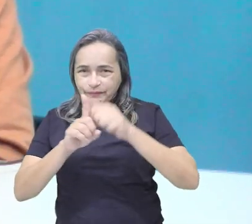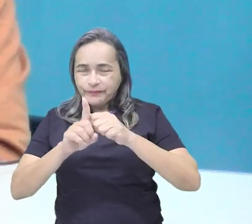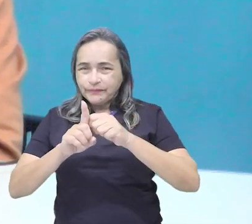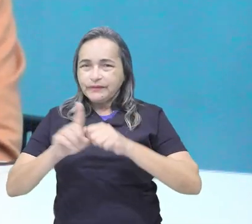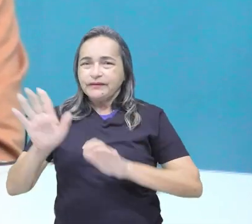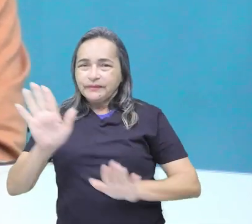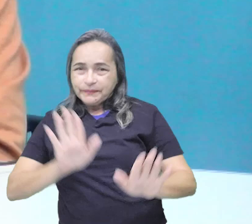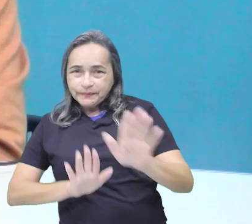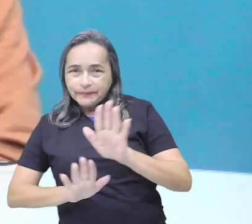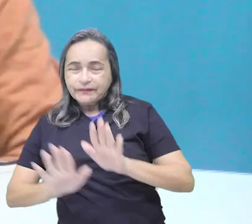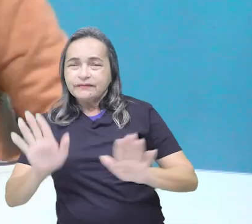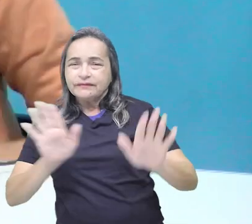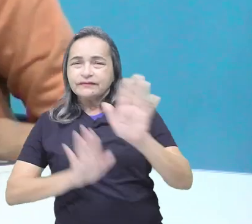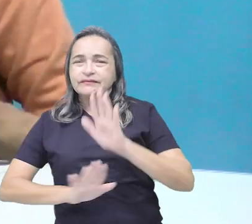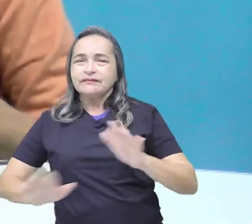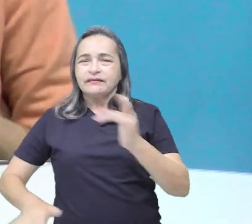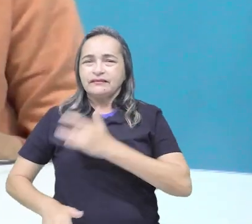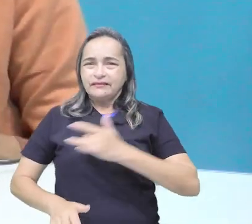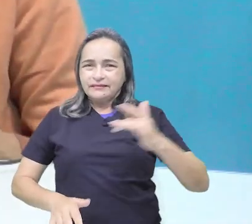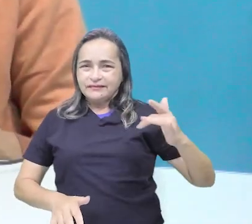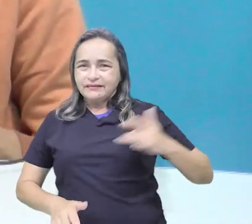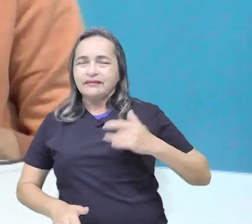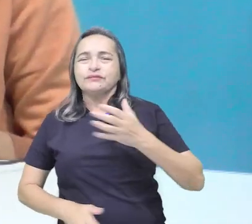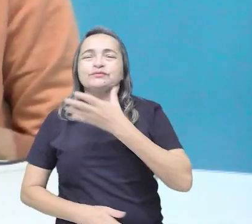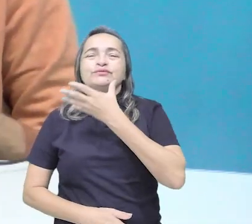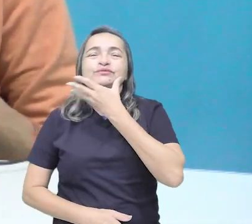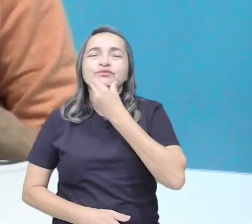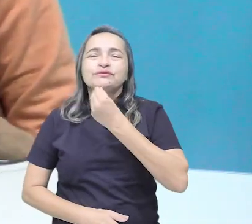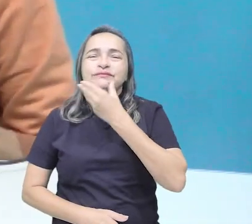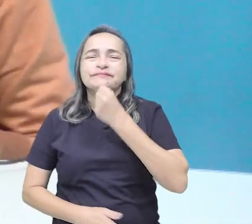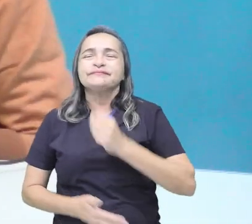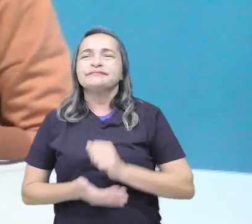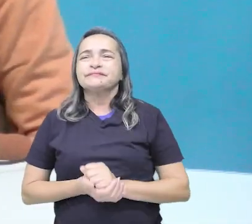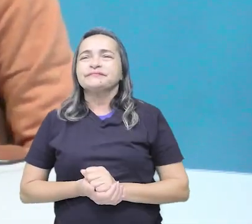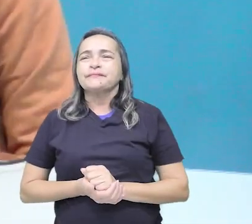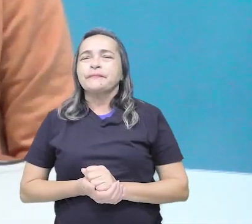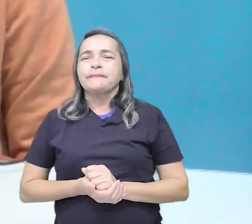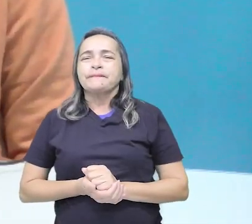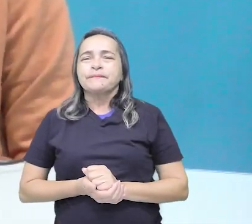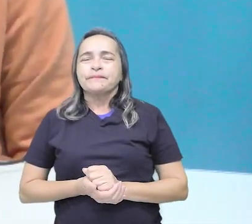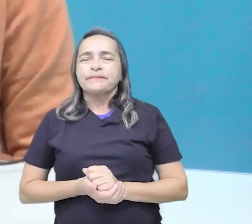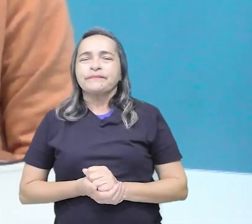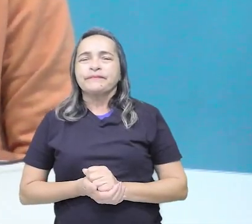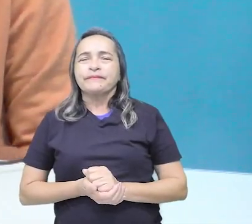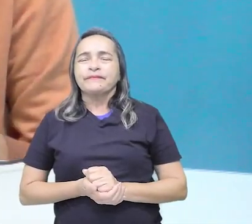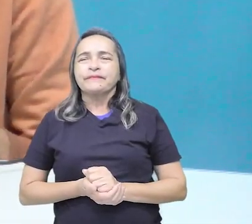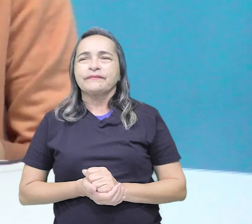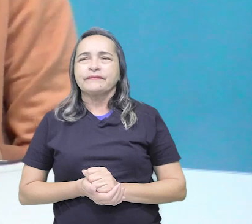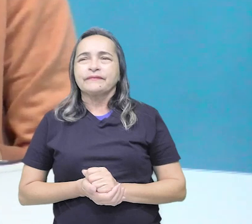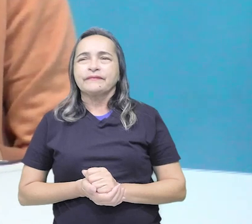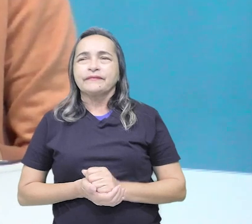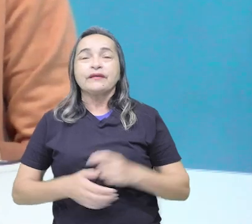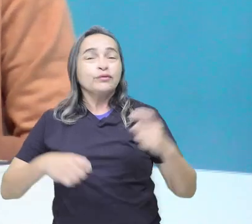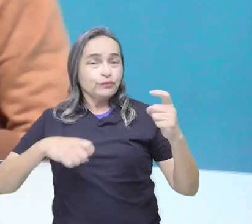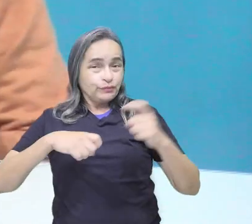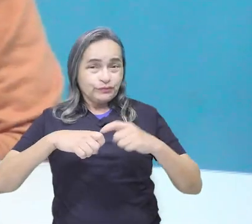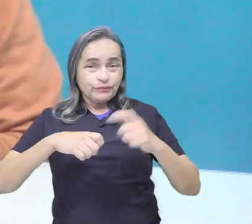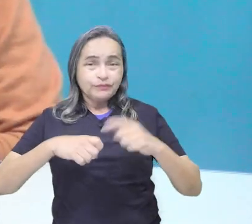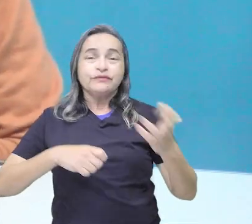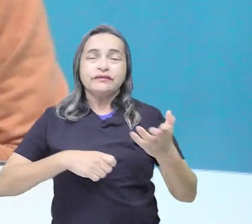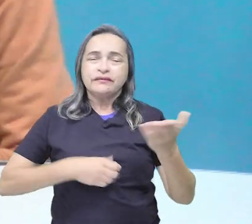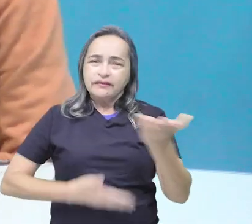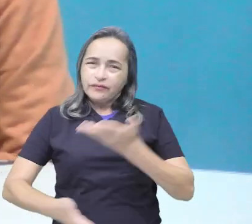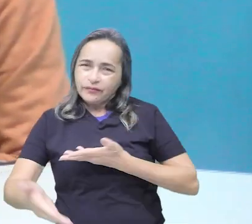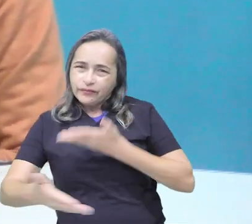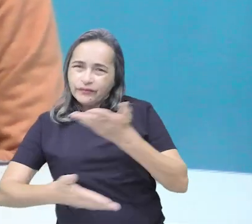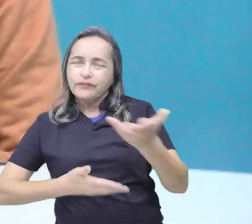masculina. Gente, o Dr. Javi está aqui trocando ideias com a gente a respeito desse câncer tão